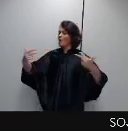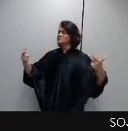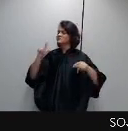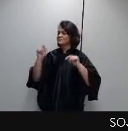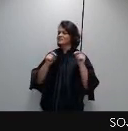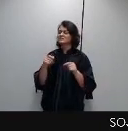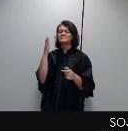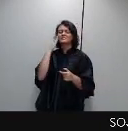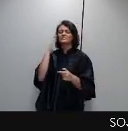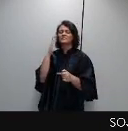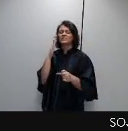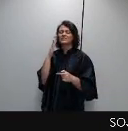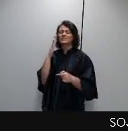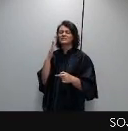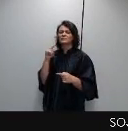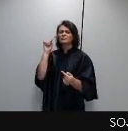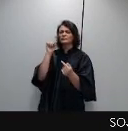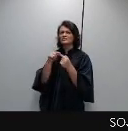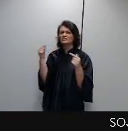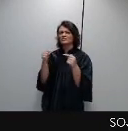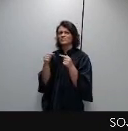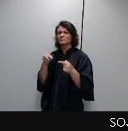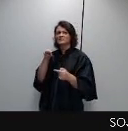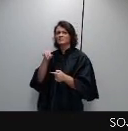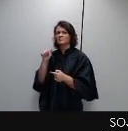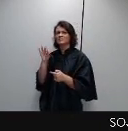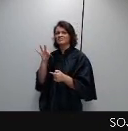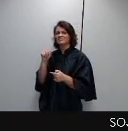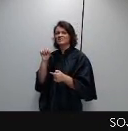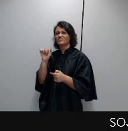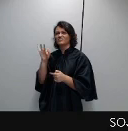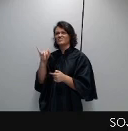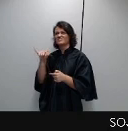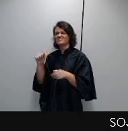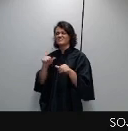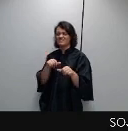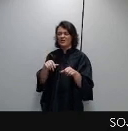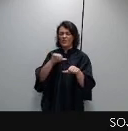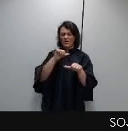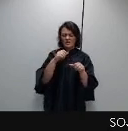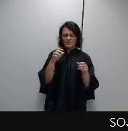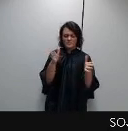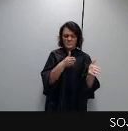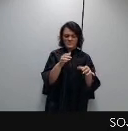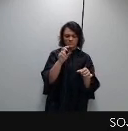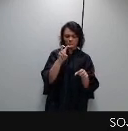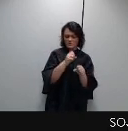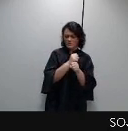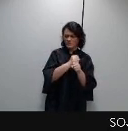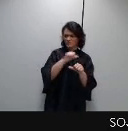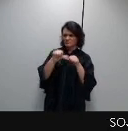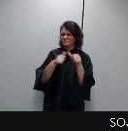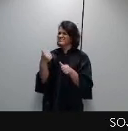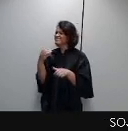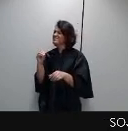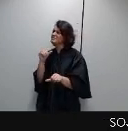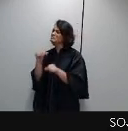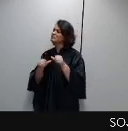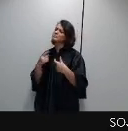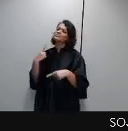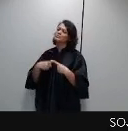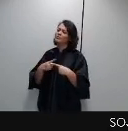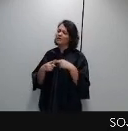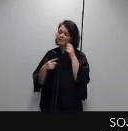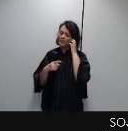metafísica se altera um prazo de cinco anos para 10 anos em detrimento de interesses individuais e além disso